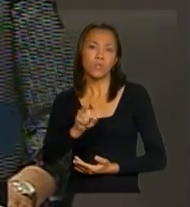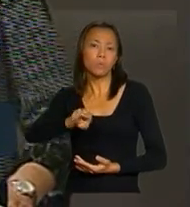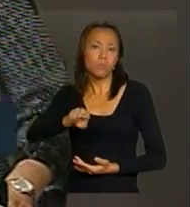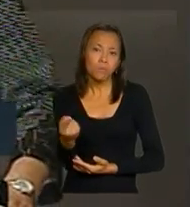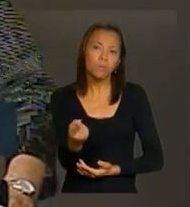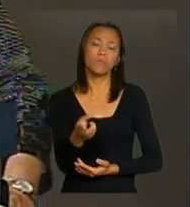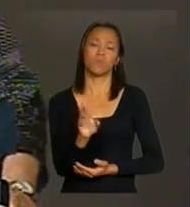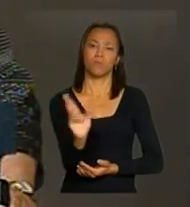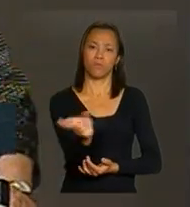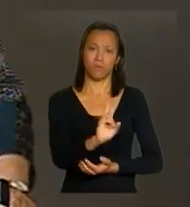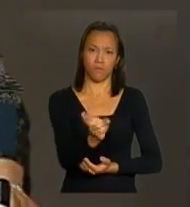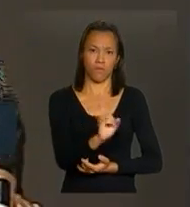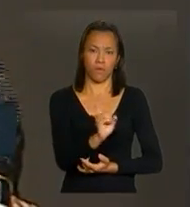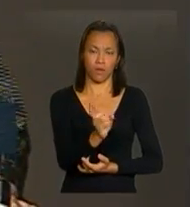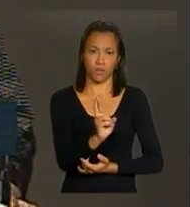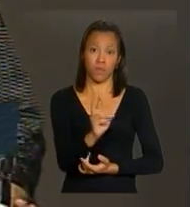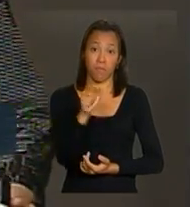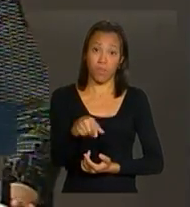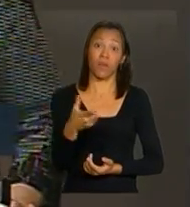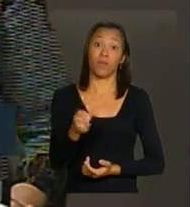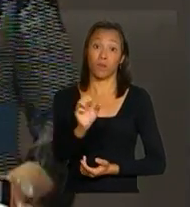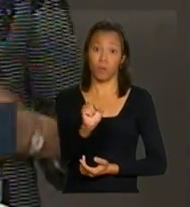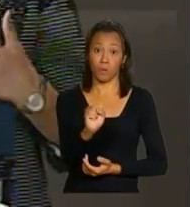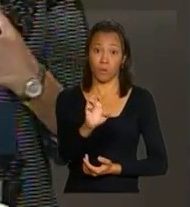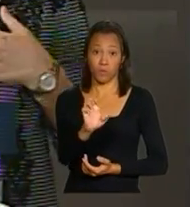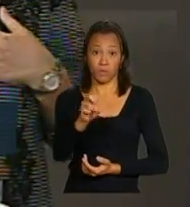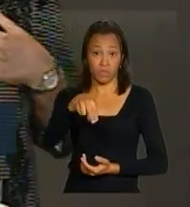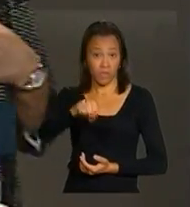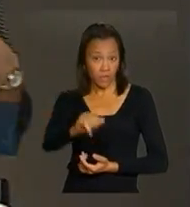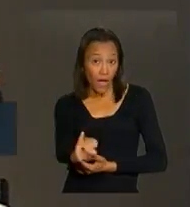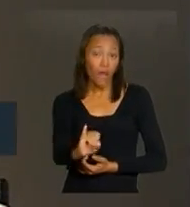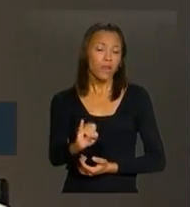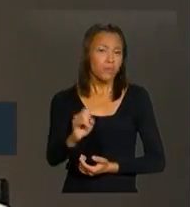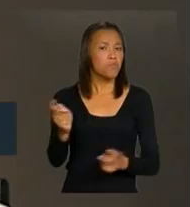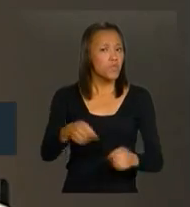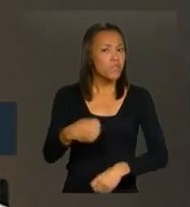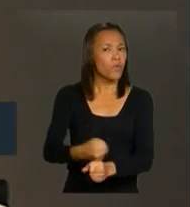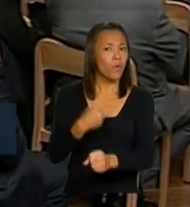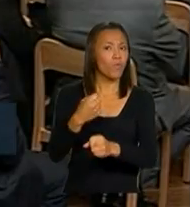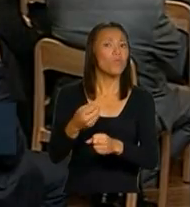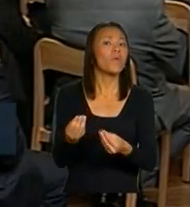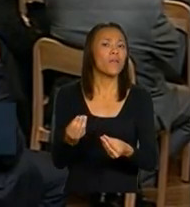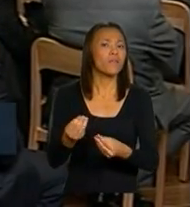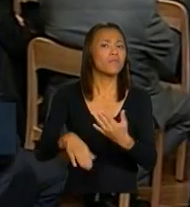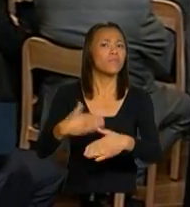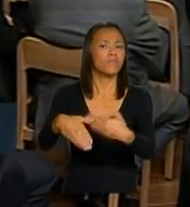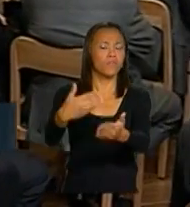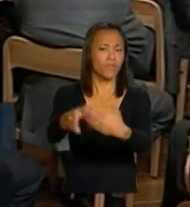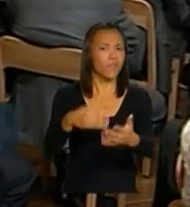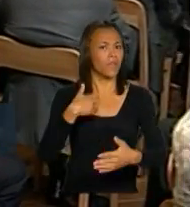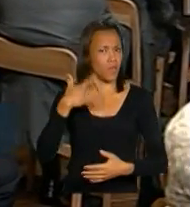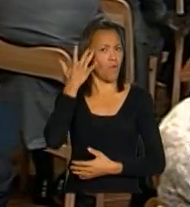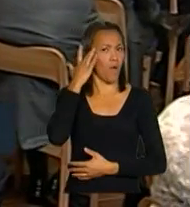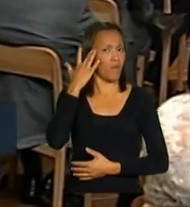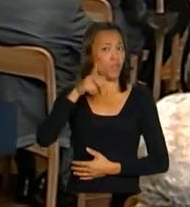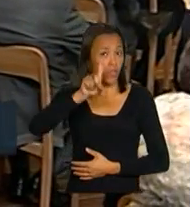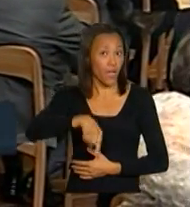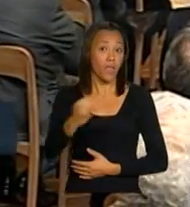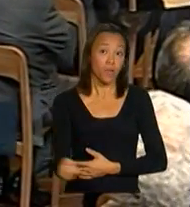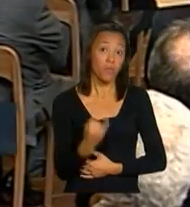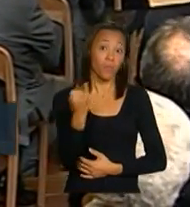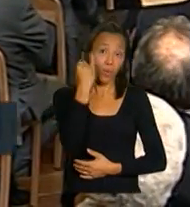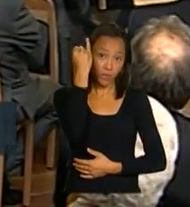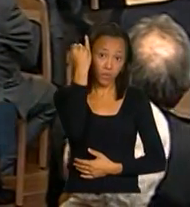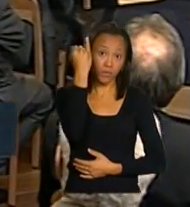R$ 1.500.000 para que o SENAI construísse algo que eu considero muito importante, que é a nossa joia